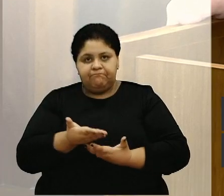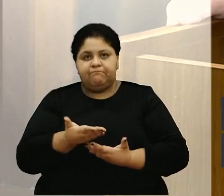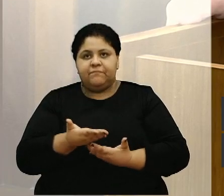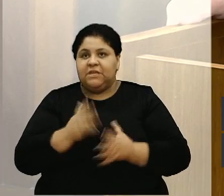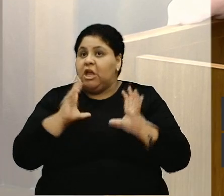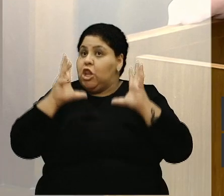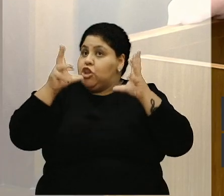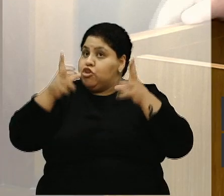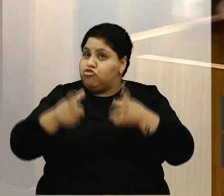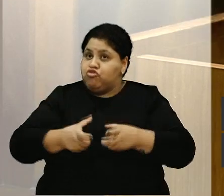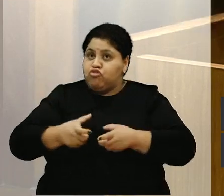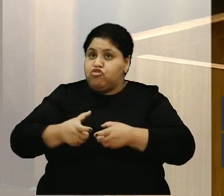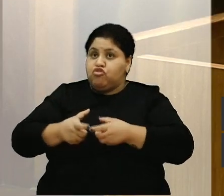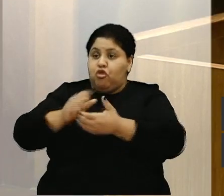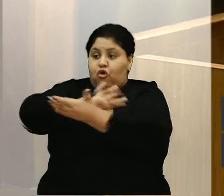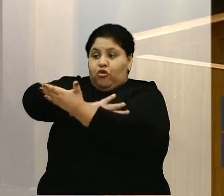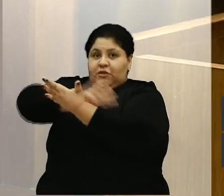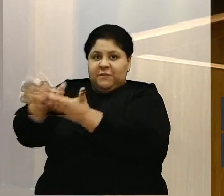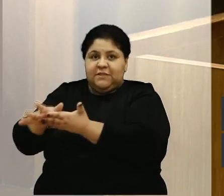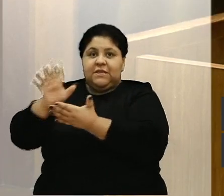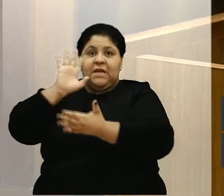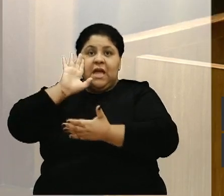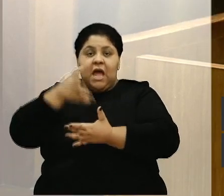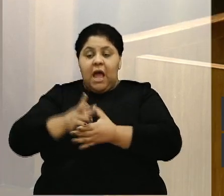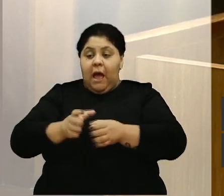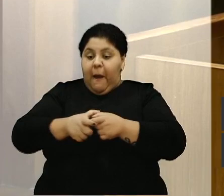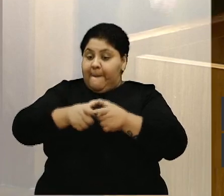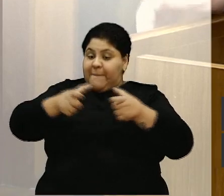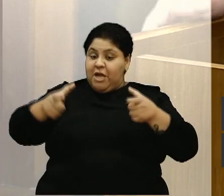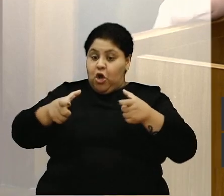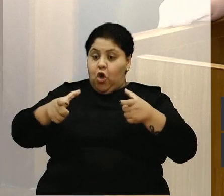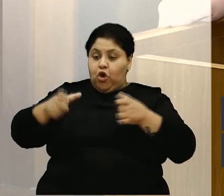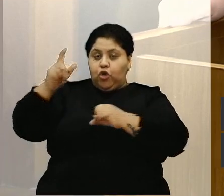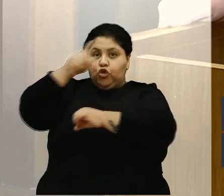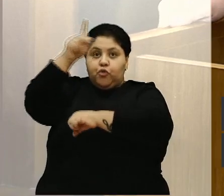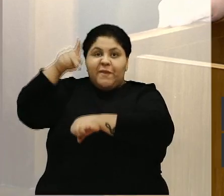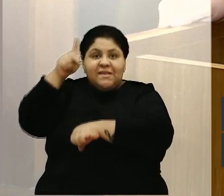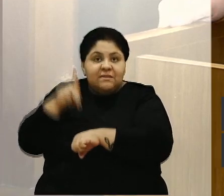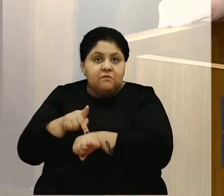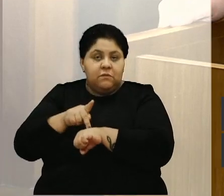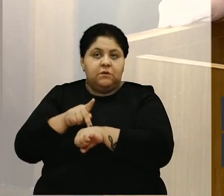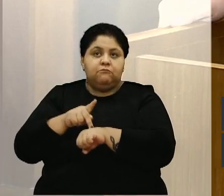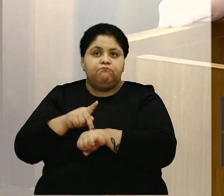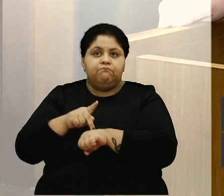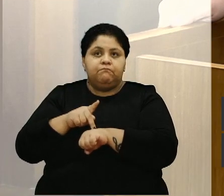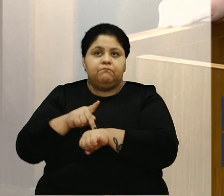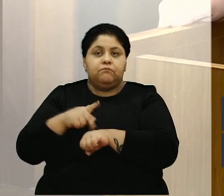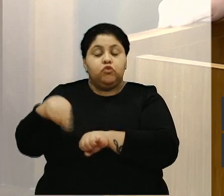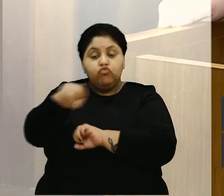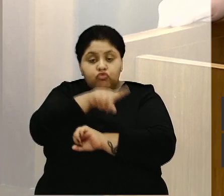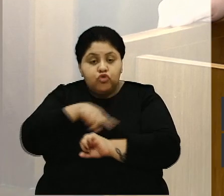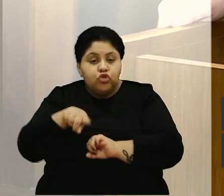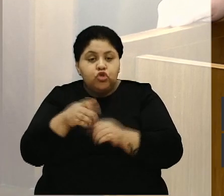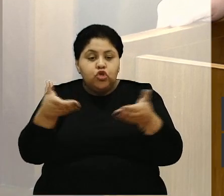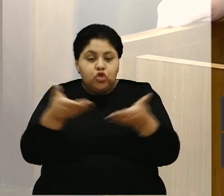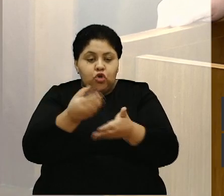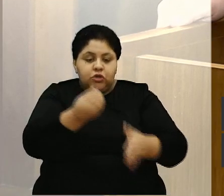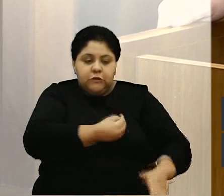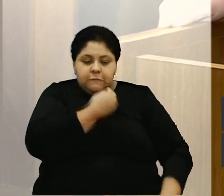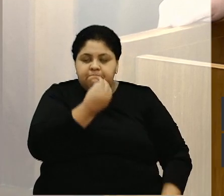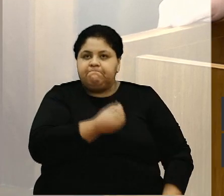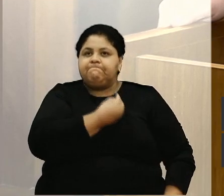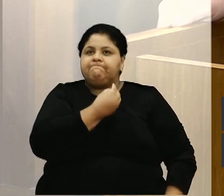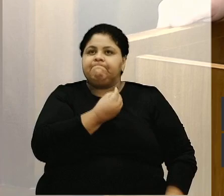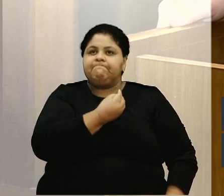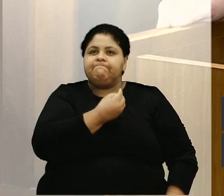toda essa tragédia que aconteceu, que é a maior da história deste país, tá? Nós estamos hoje vivendo, e